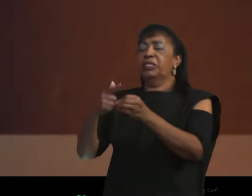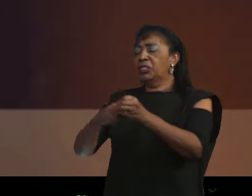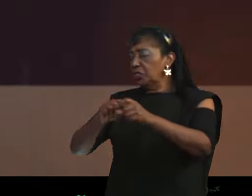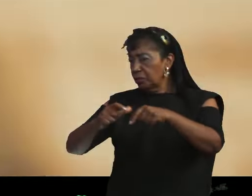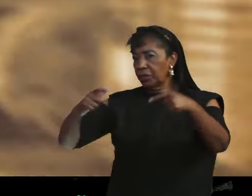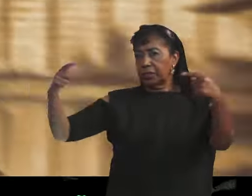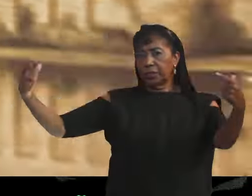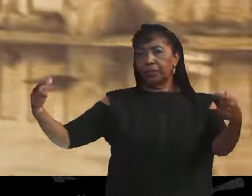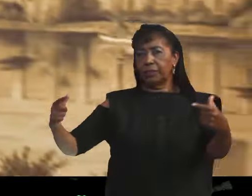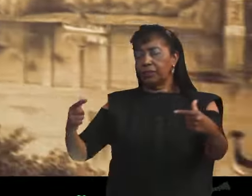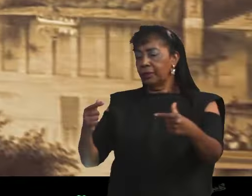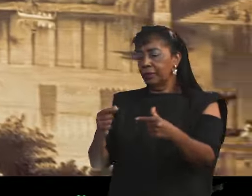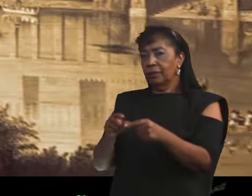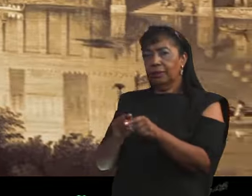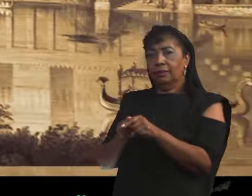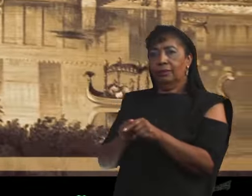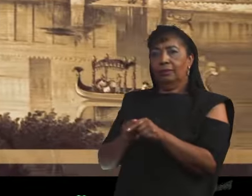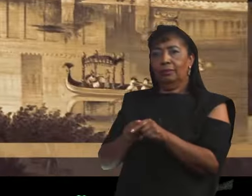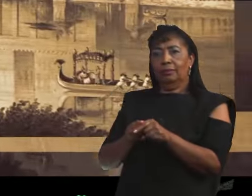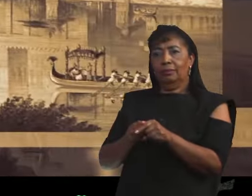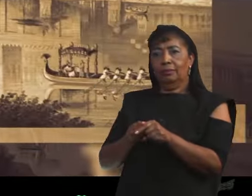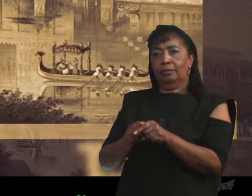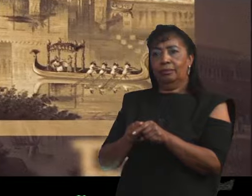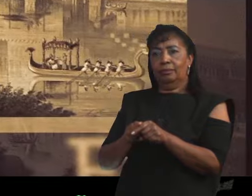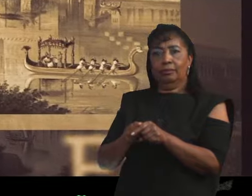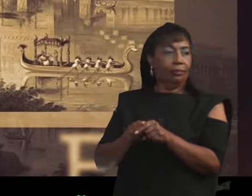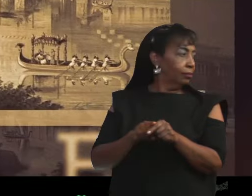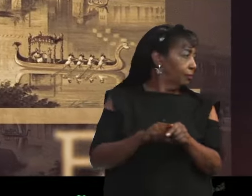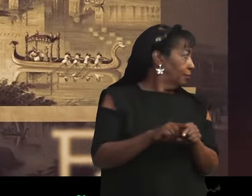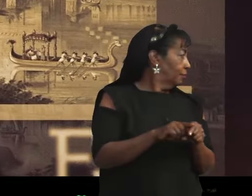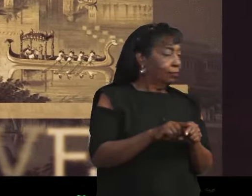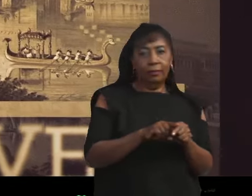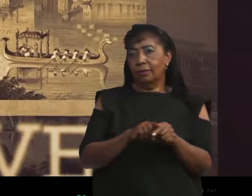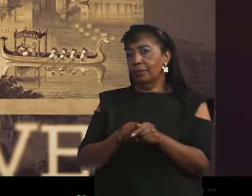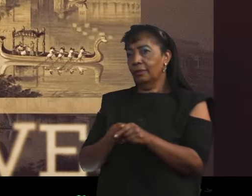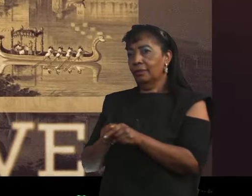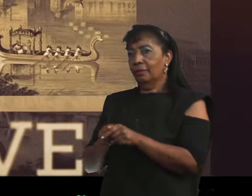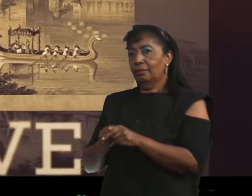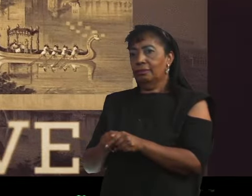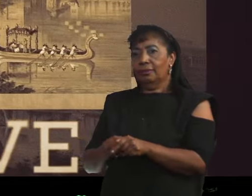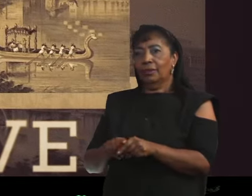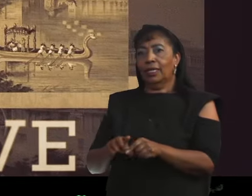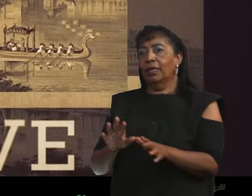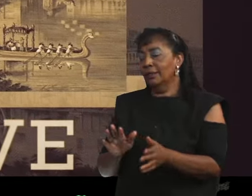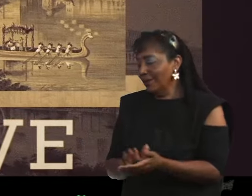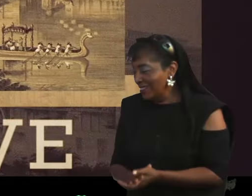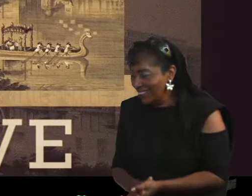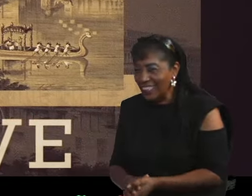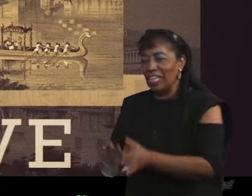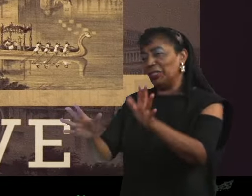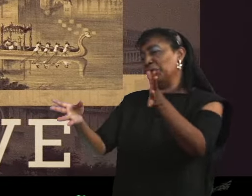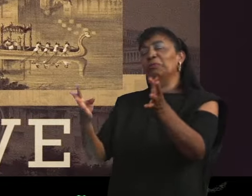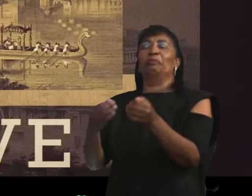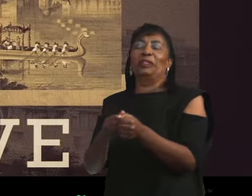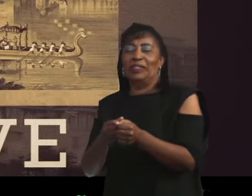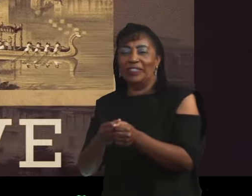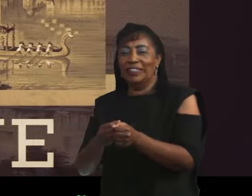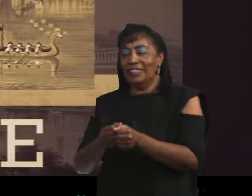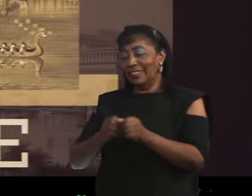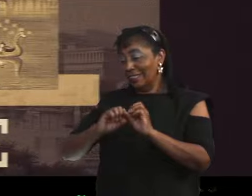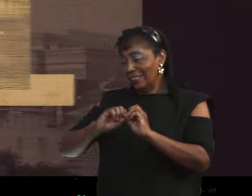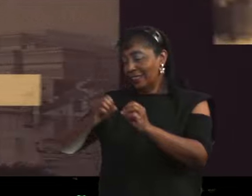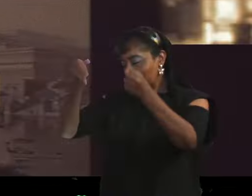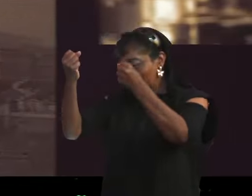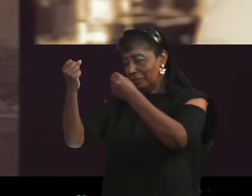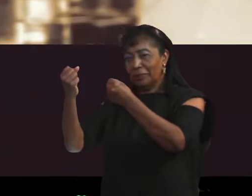análise profunda sobre como Deus se preocupa com a vida ritual das cidades utilizando o relato de Jonas sobre a grande cidade de nínive como